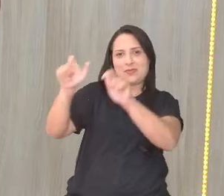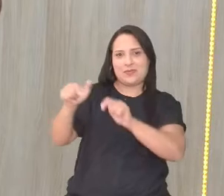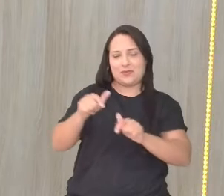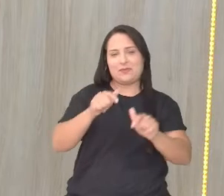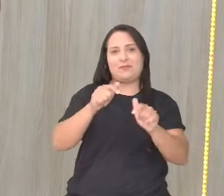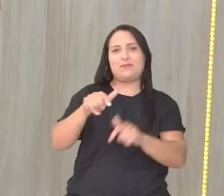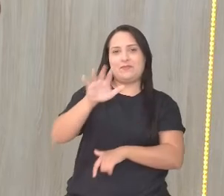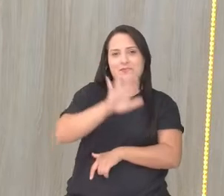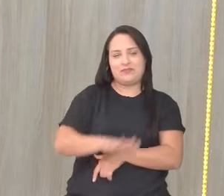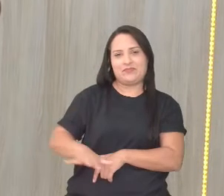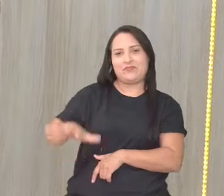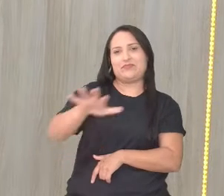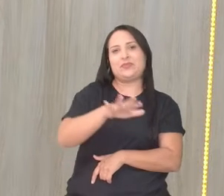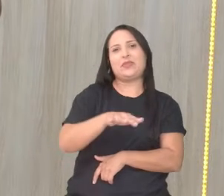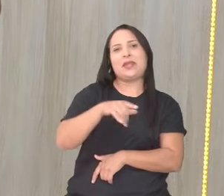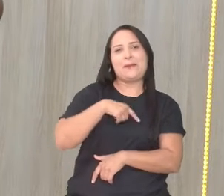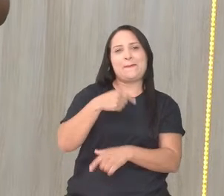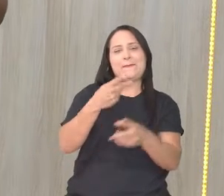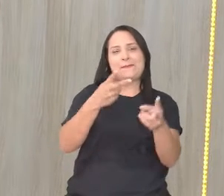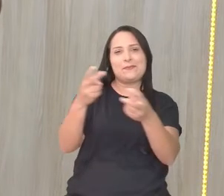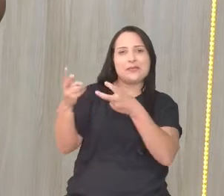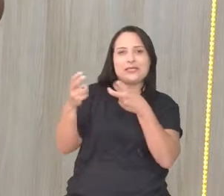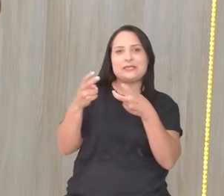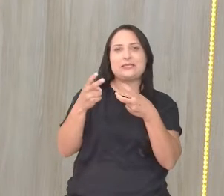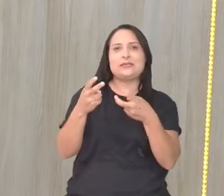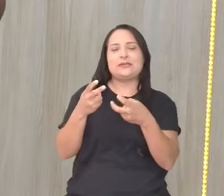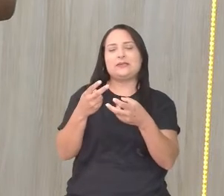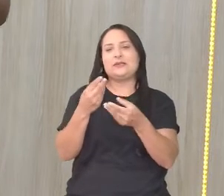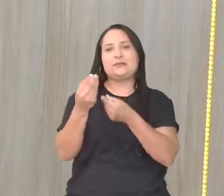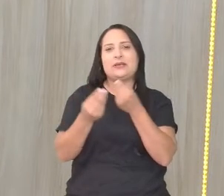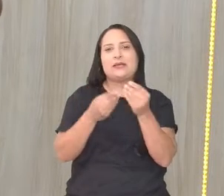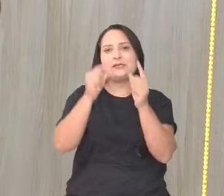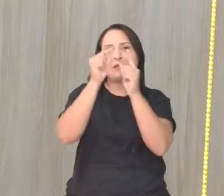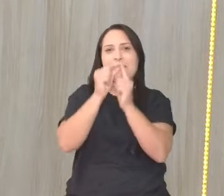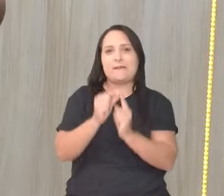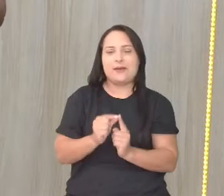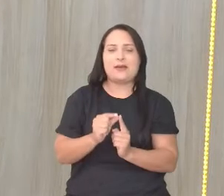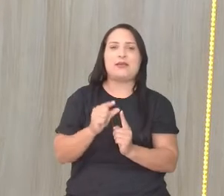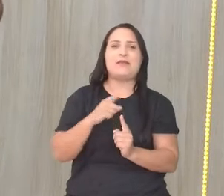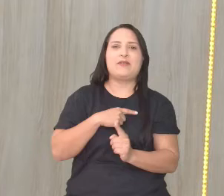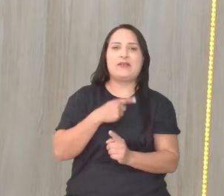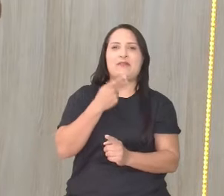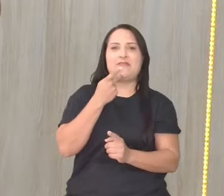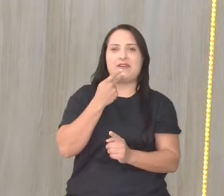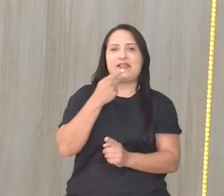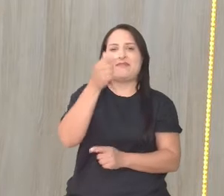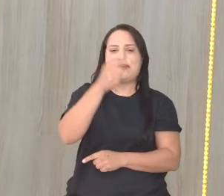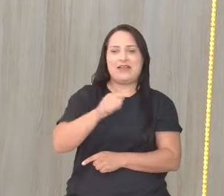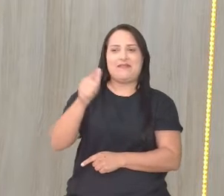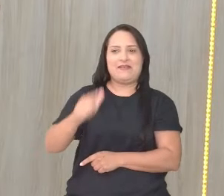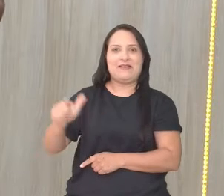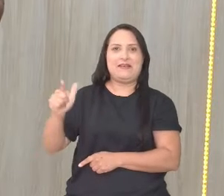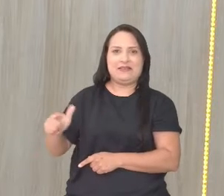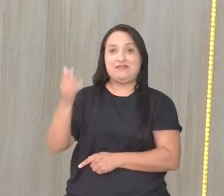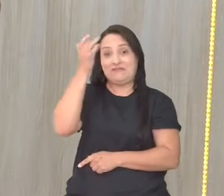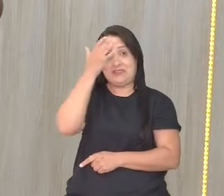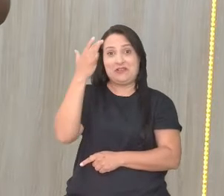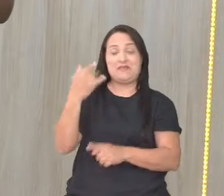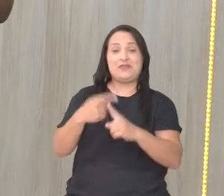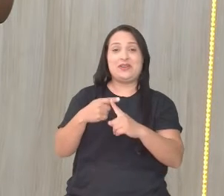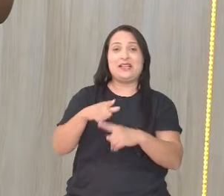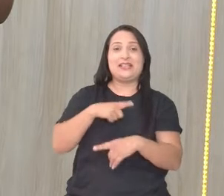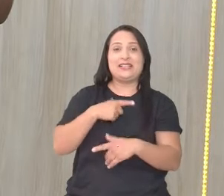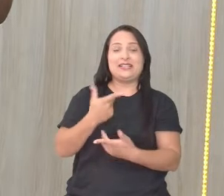onde ela seja, é comum que se perceba as palavras que essa pessoa repete com muita facilidade, porque